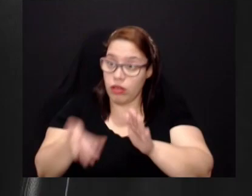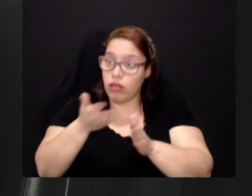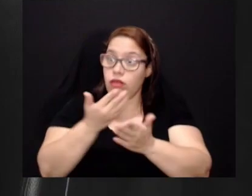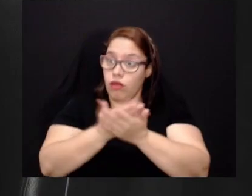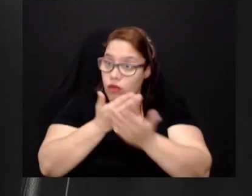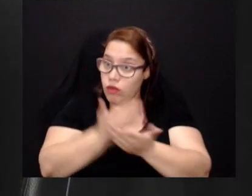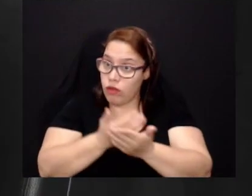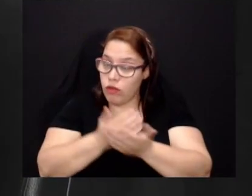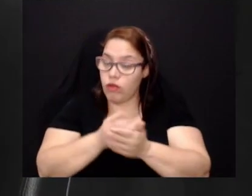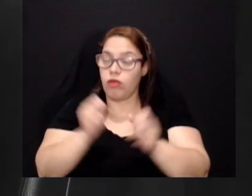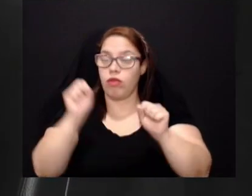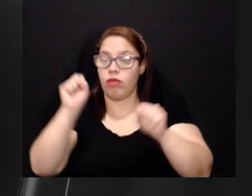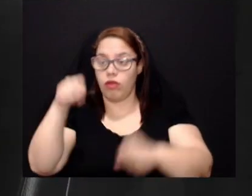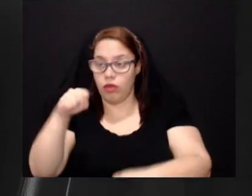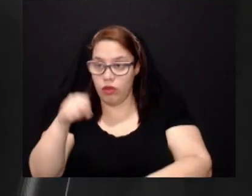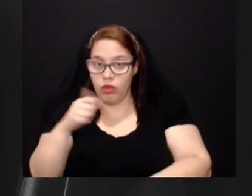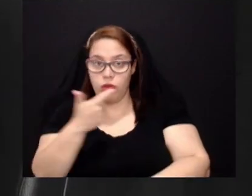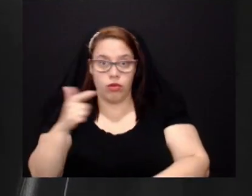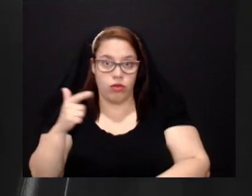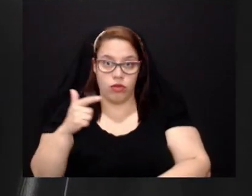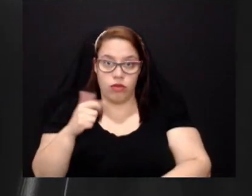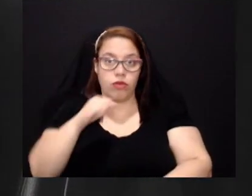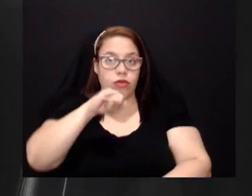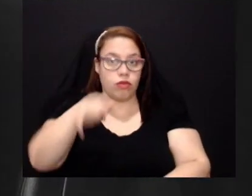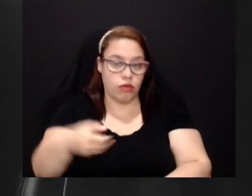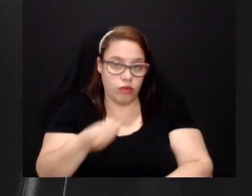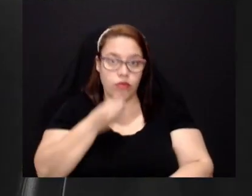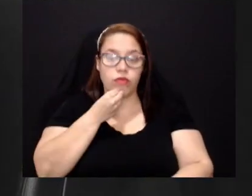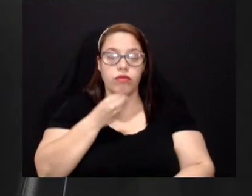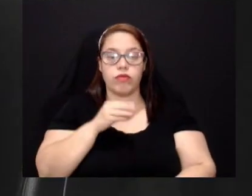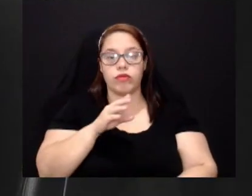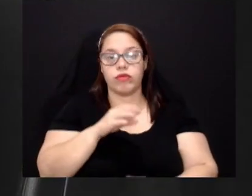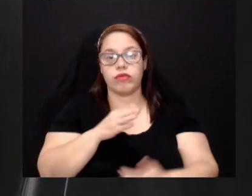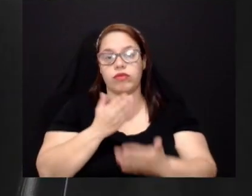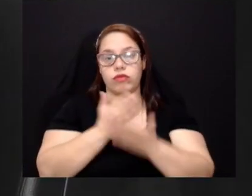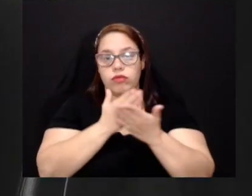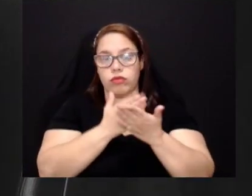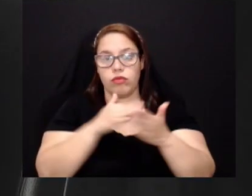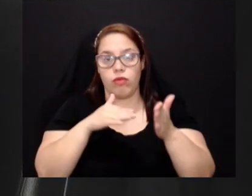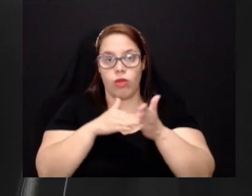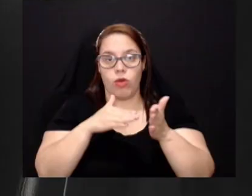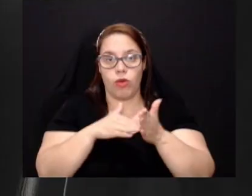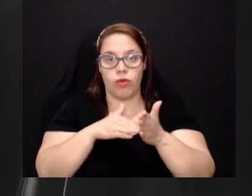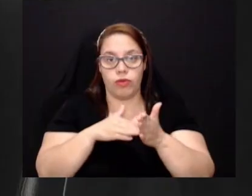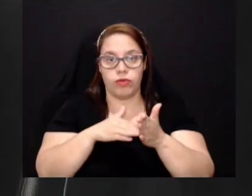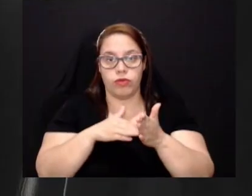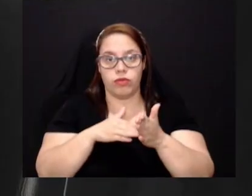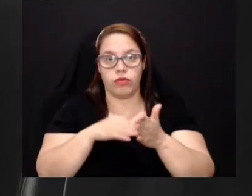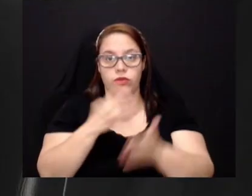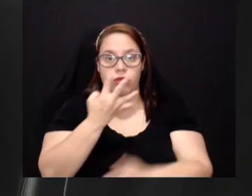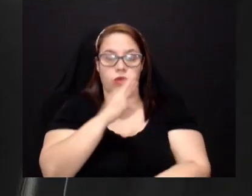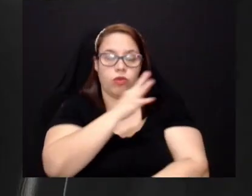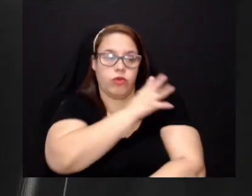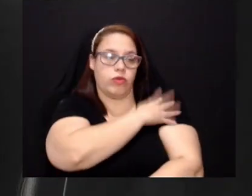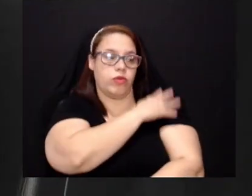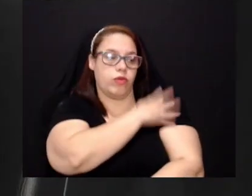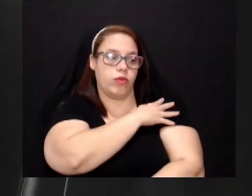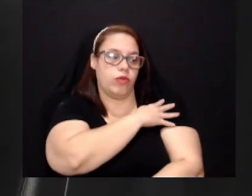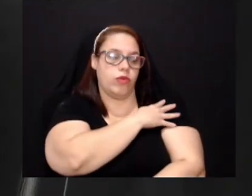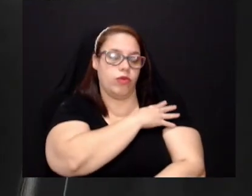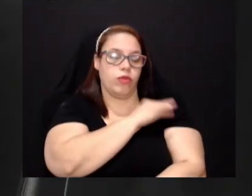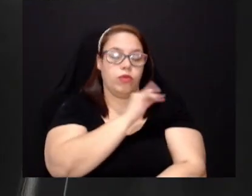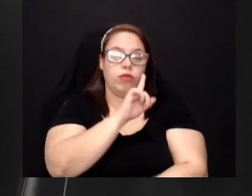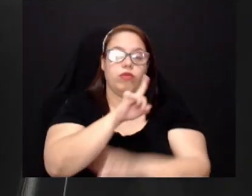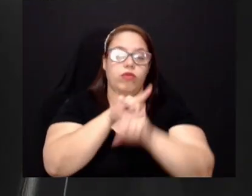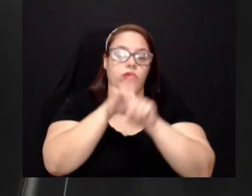ele mesmo não tendo tido oportunidade de estudar, ele só estudou até o quarto ano do primário, mas sempre me dando